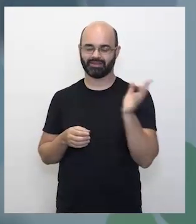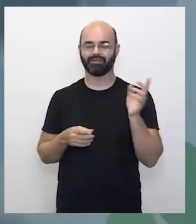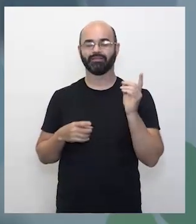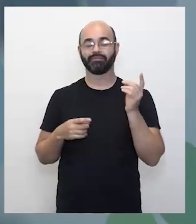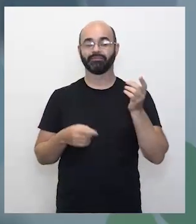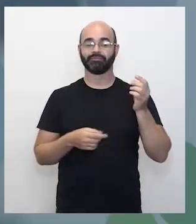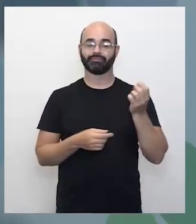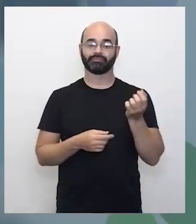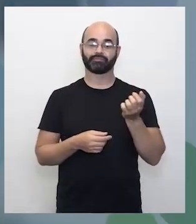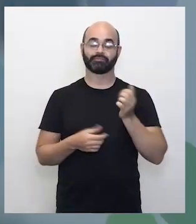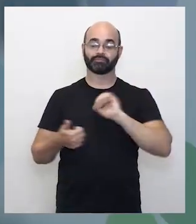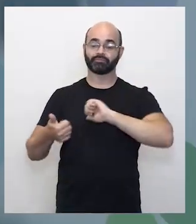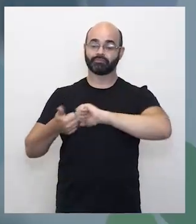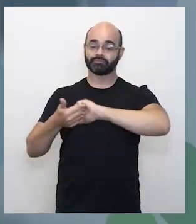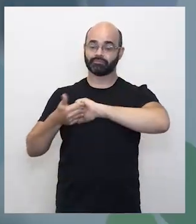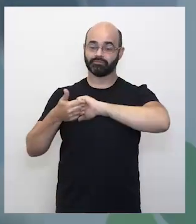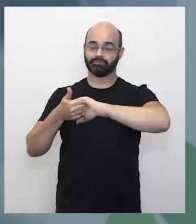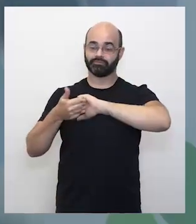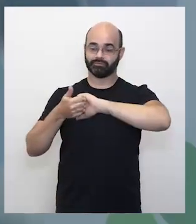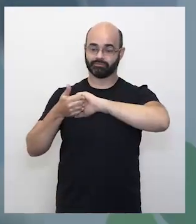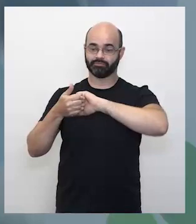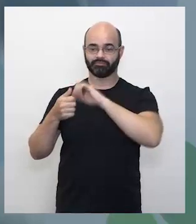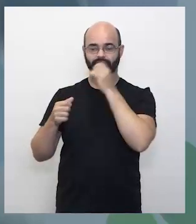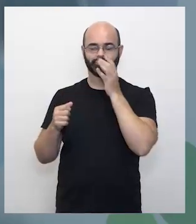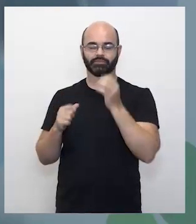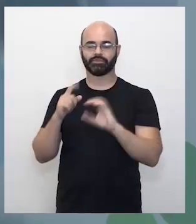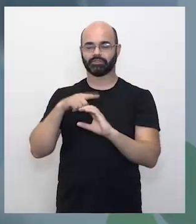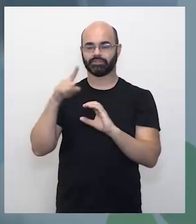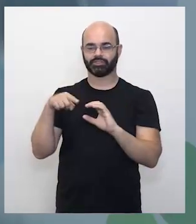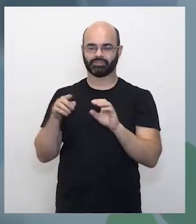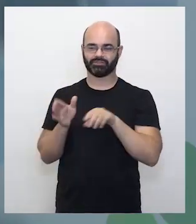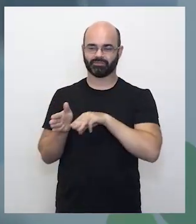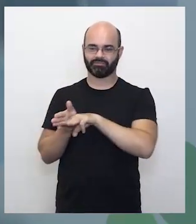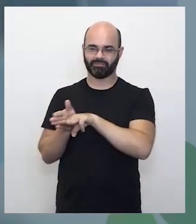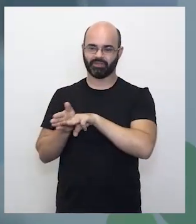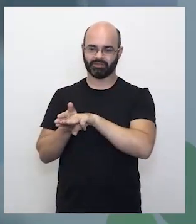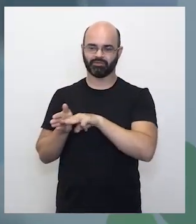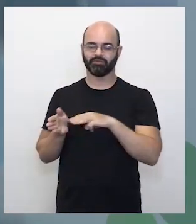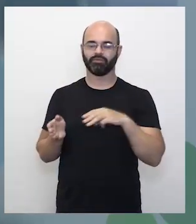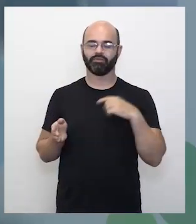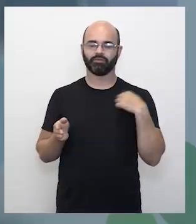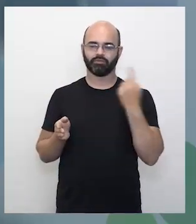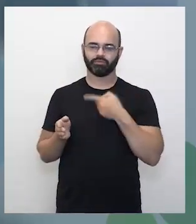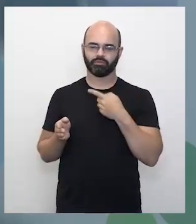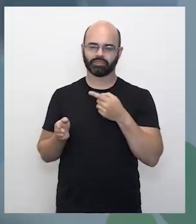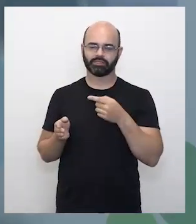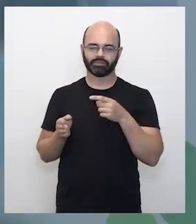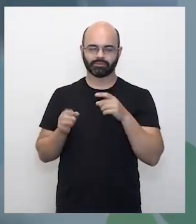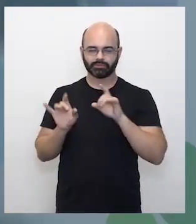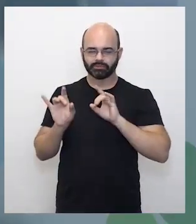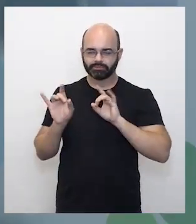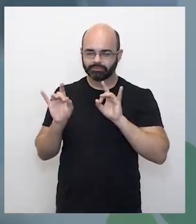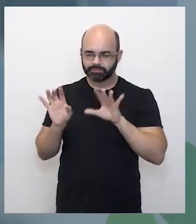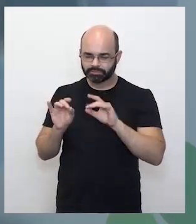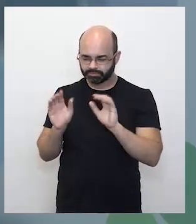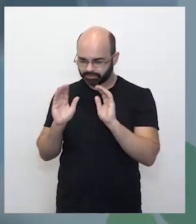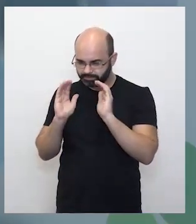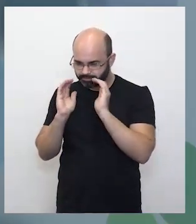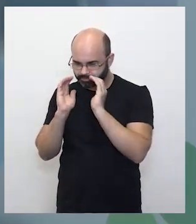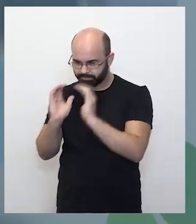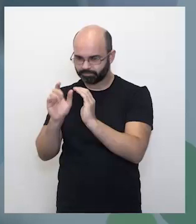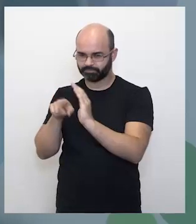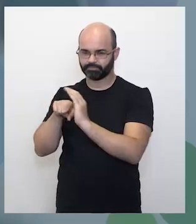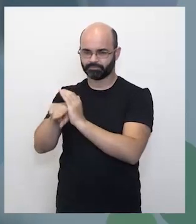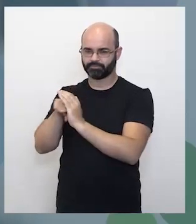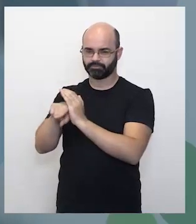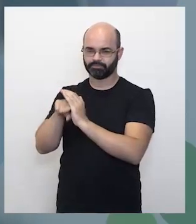E para isso, né, dentro do método científico, nós precisamos fazer recortes bem específicos, né? Recortes